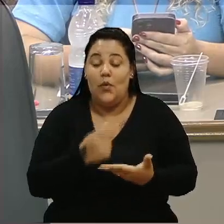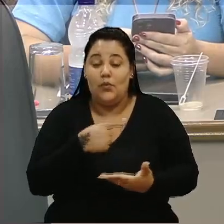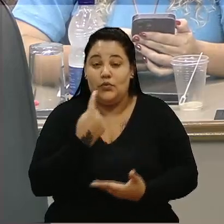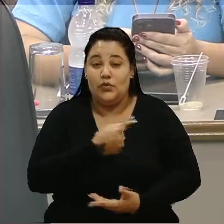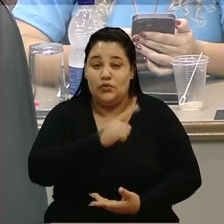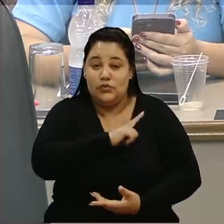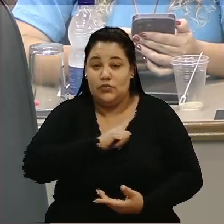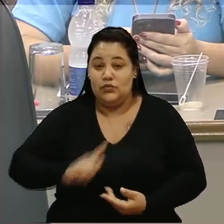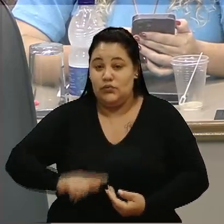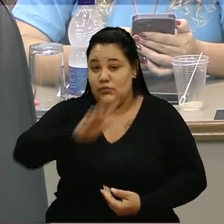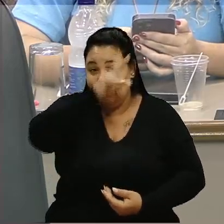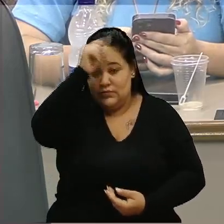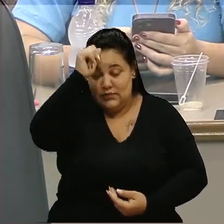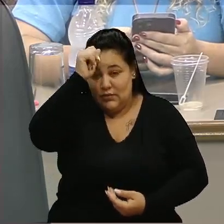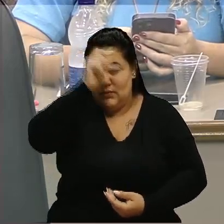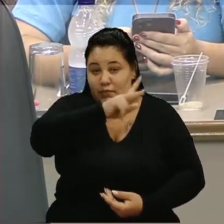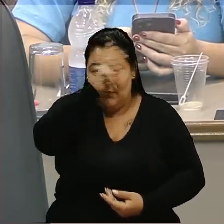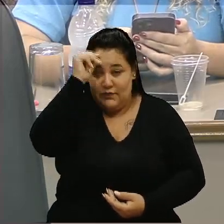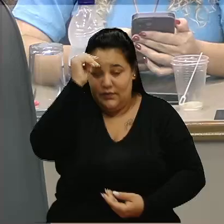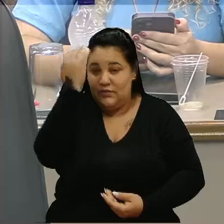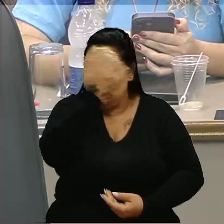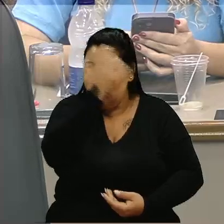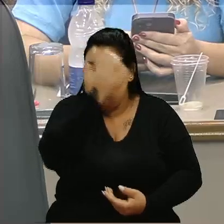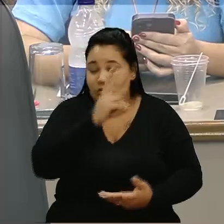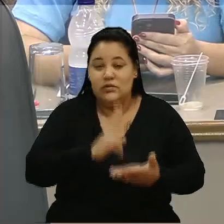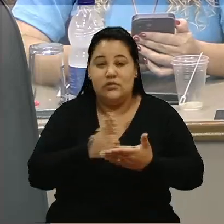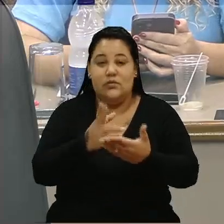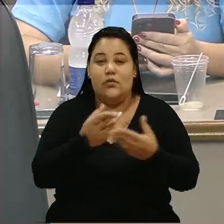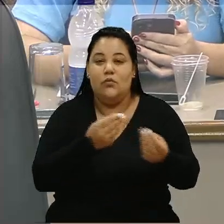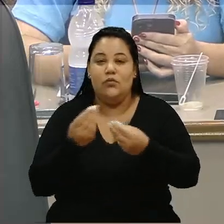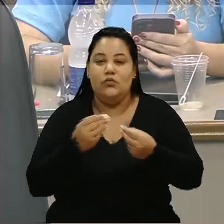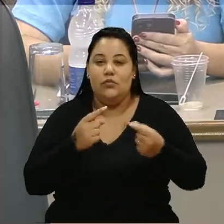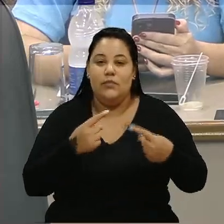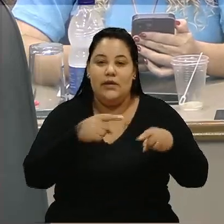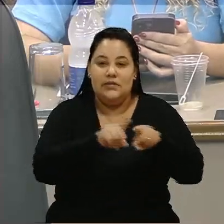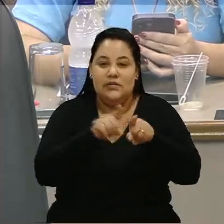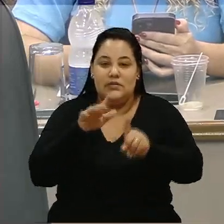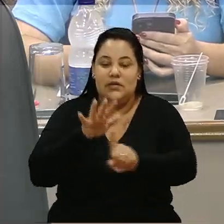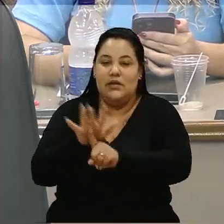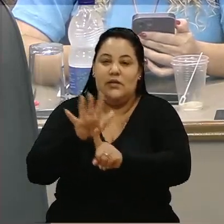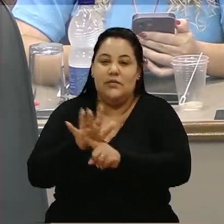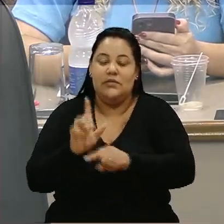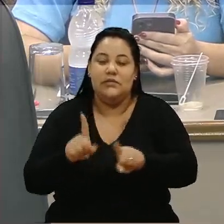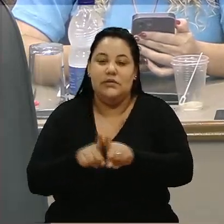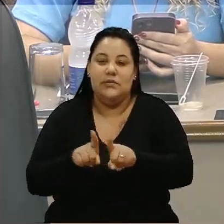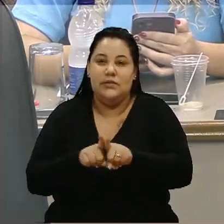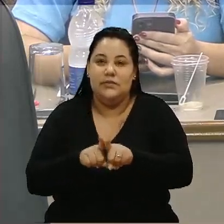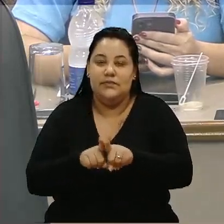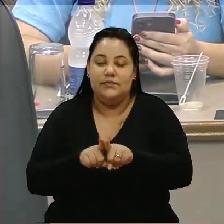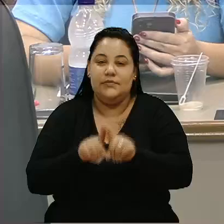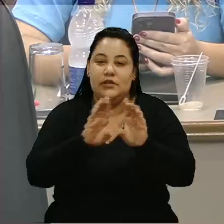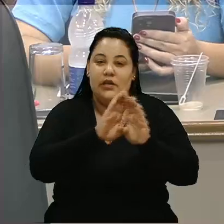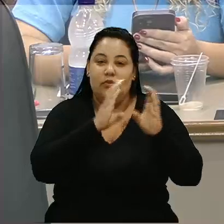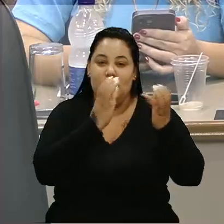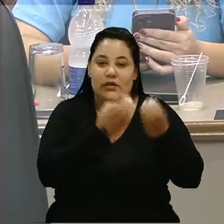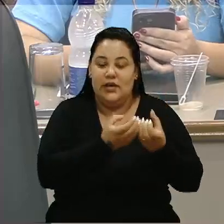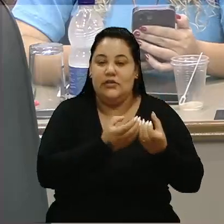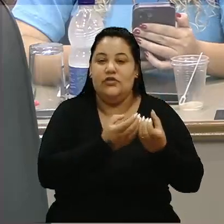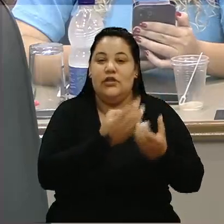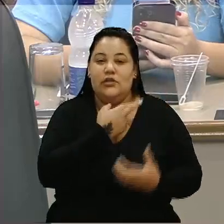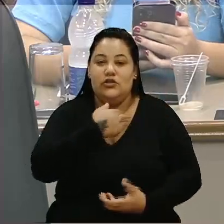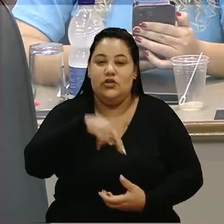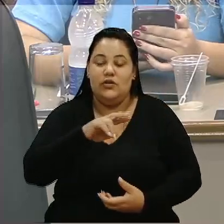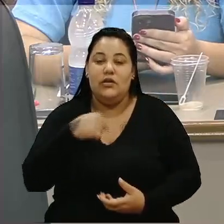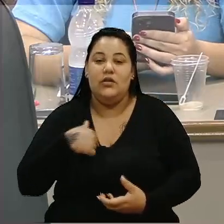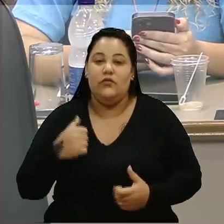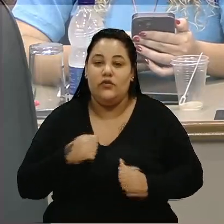governo municipal, e o prefeito Adiló sempre foi muito parceiro nessa demanda ali dessa comunidade religiosa, e eu vou estar